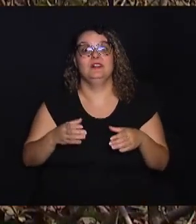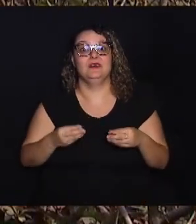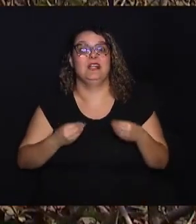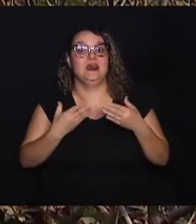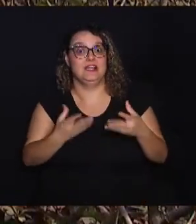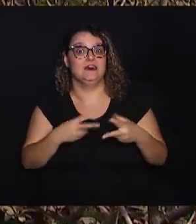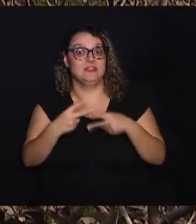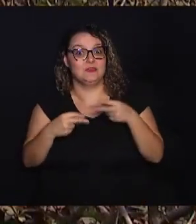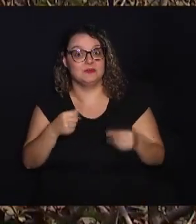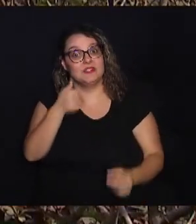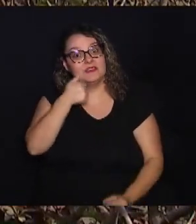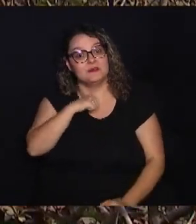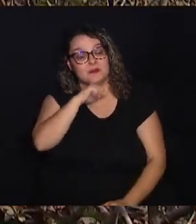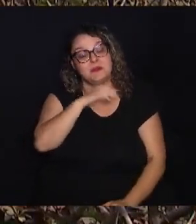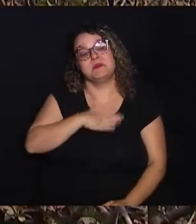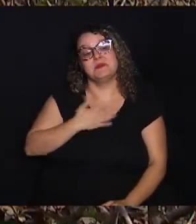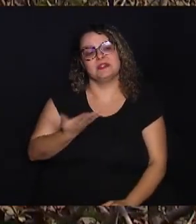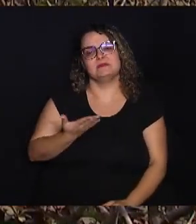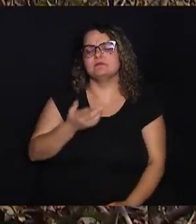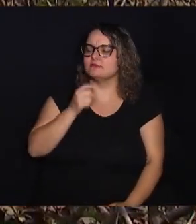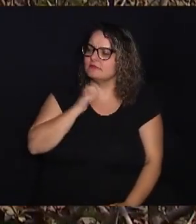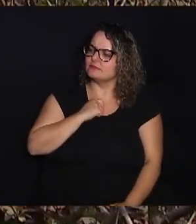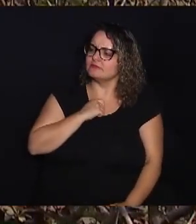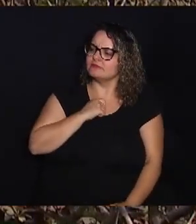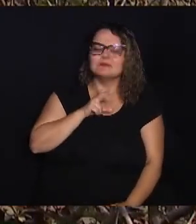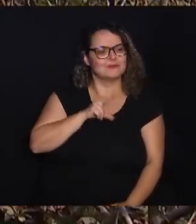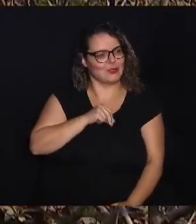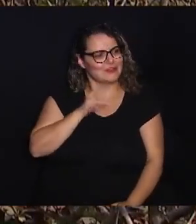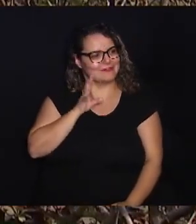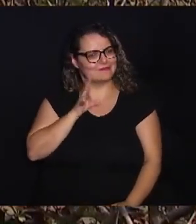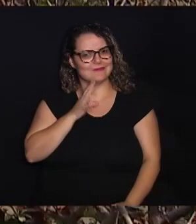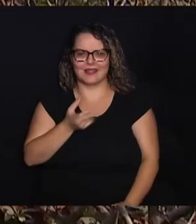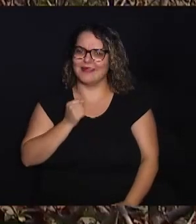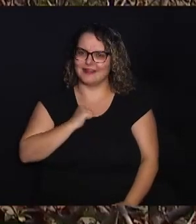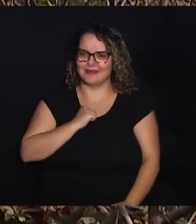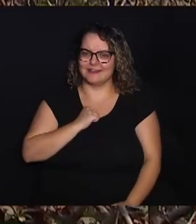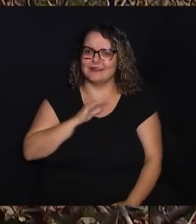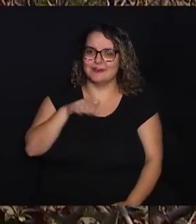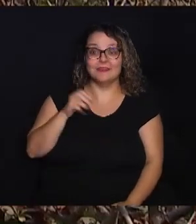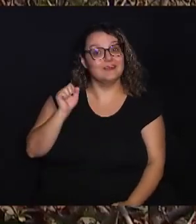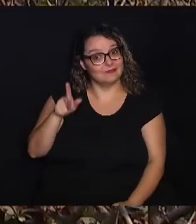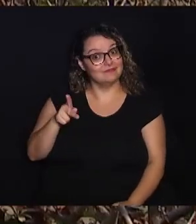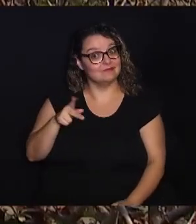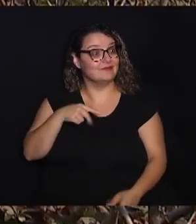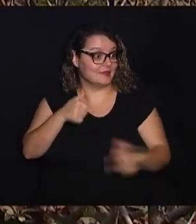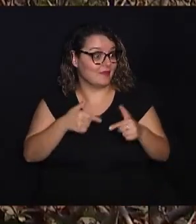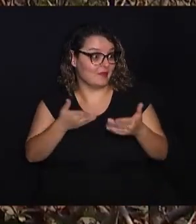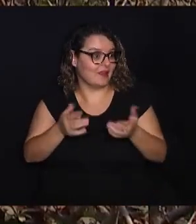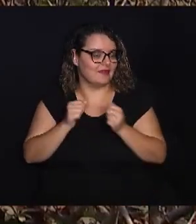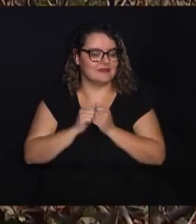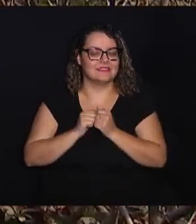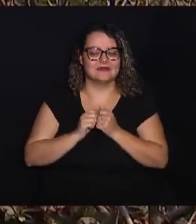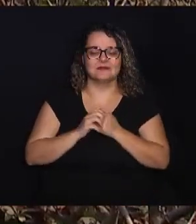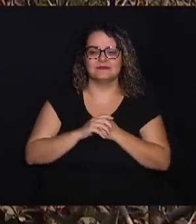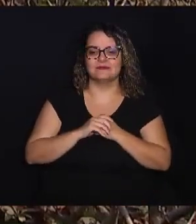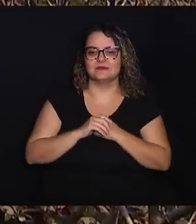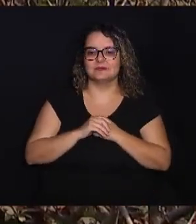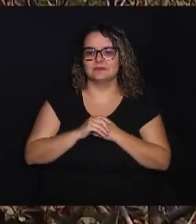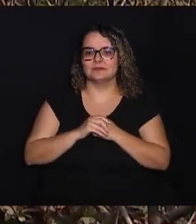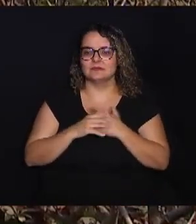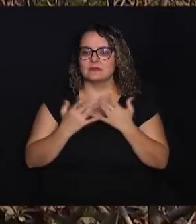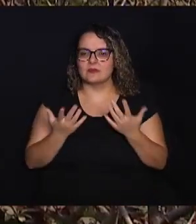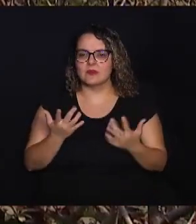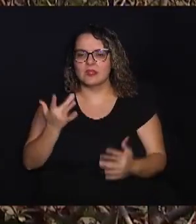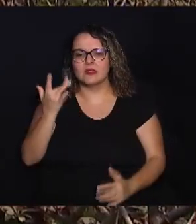presente pra minha mãe e tal. Eu falei, puxa, que legal, né? Olha, quando eu aposentar, vou mexer com isso, né? Bom, fui